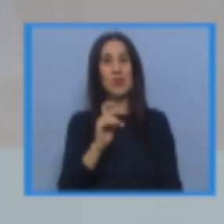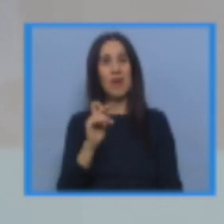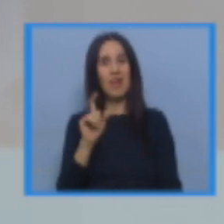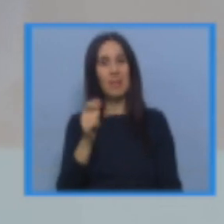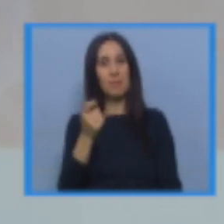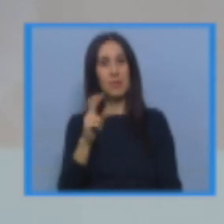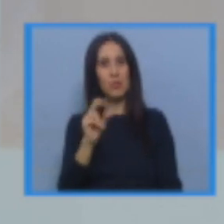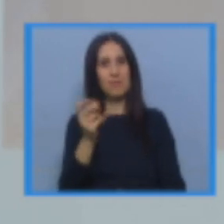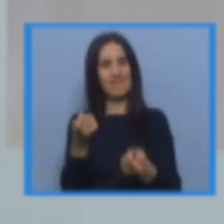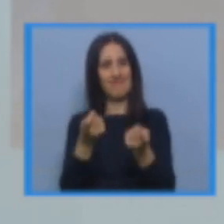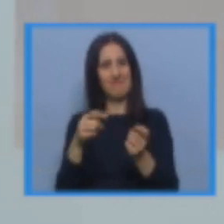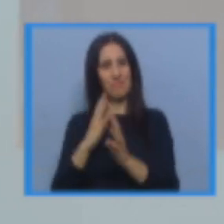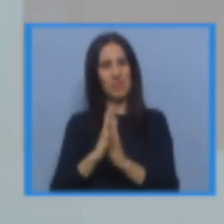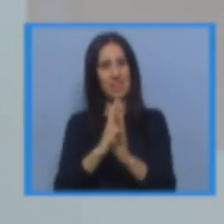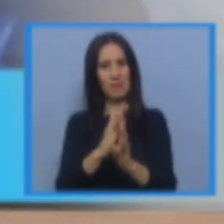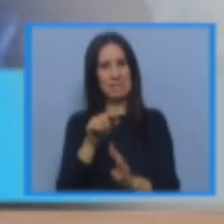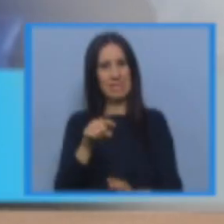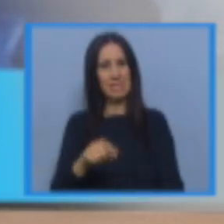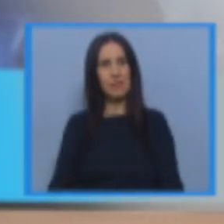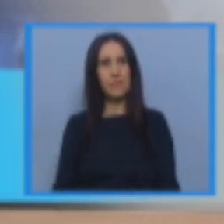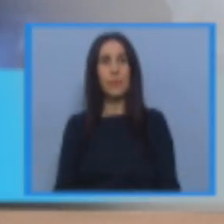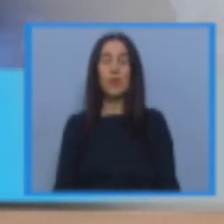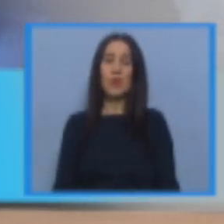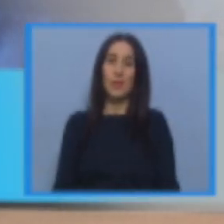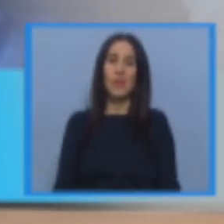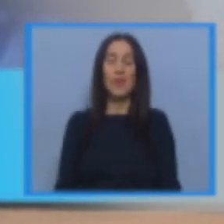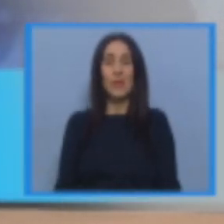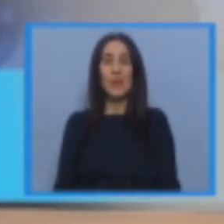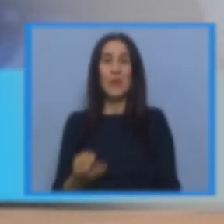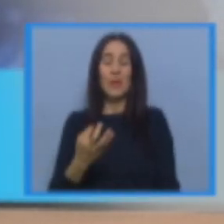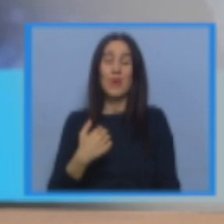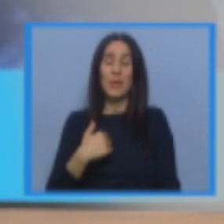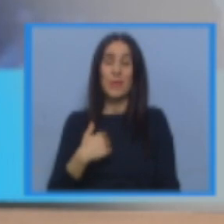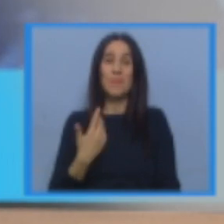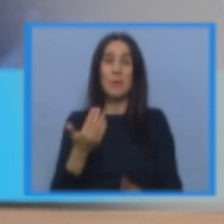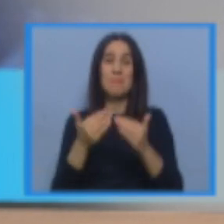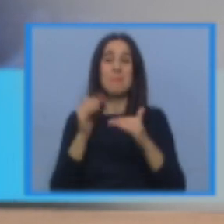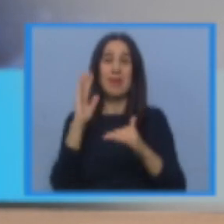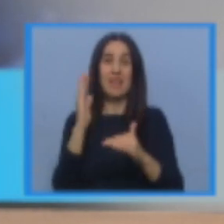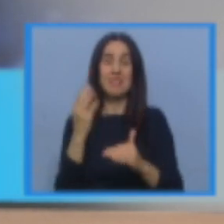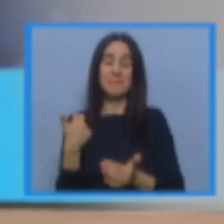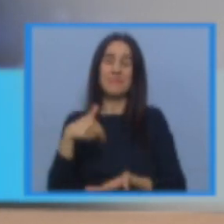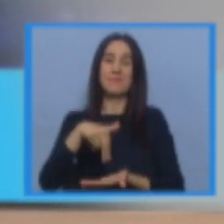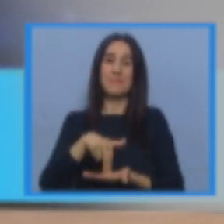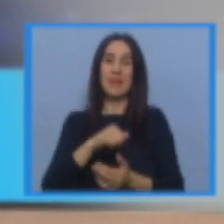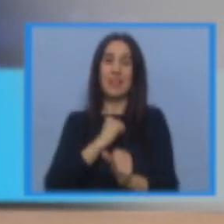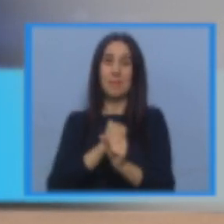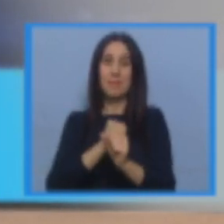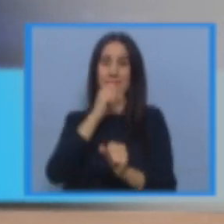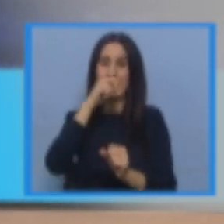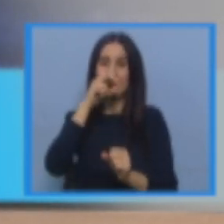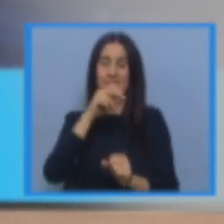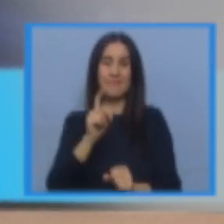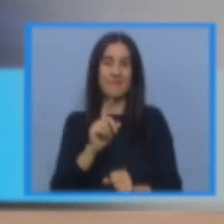organizar esta procissão. Eu sou mais a figura que se apresenta do que propriamente o trabalhador